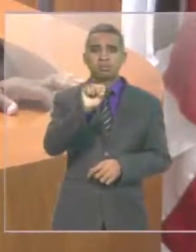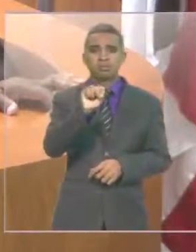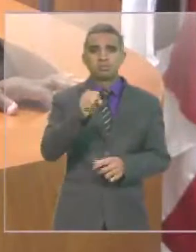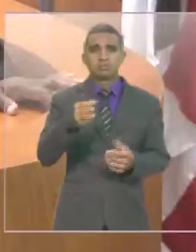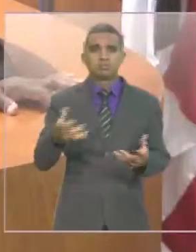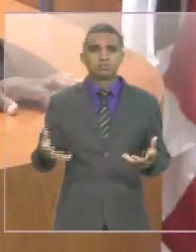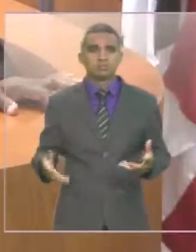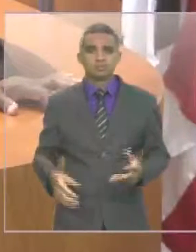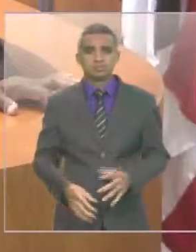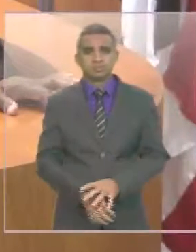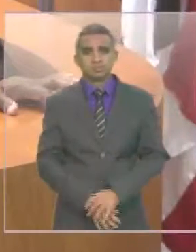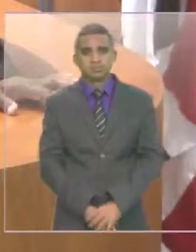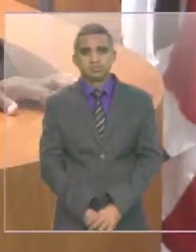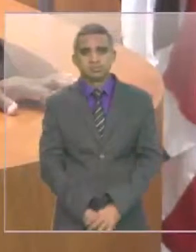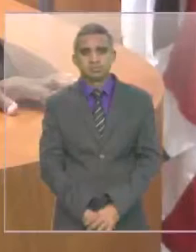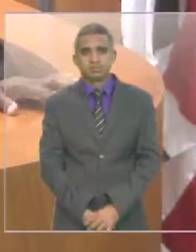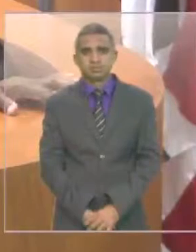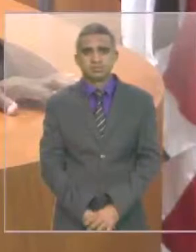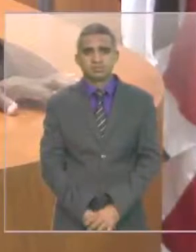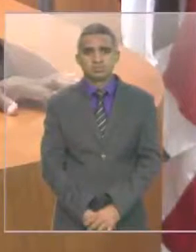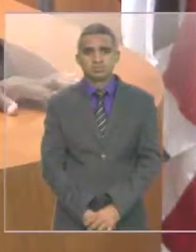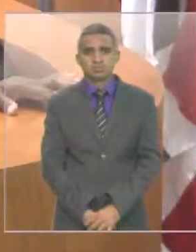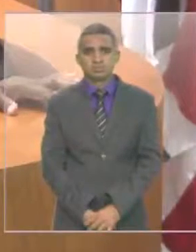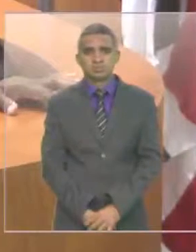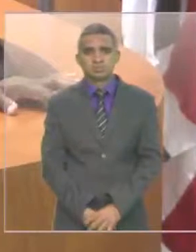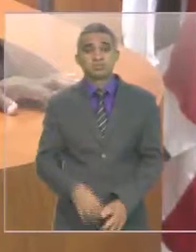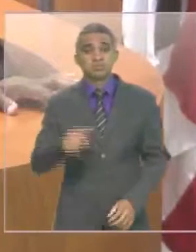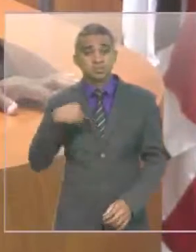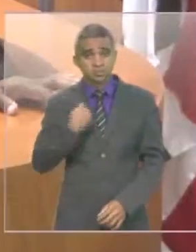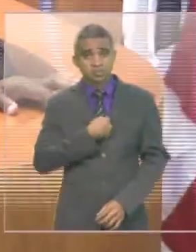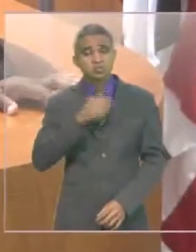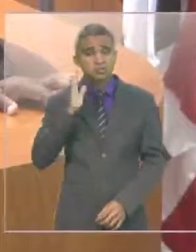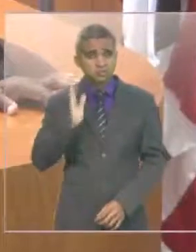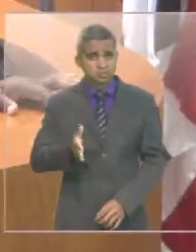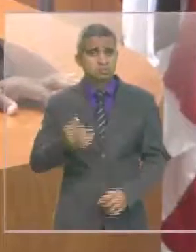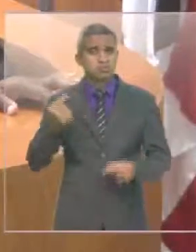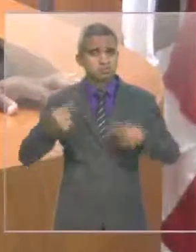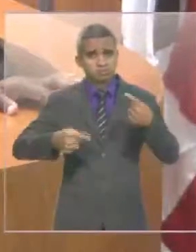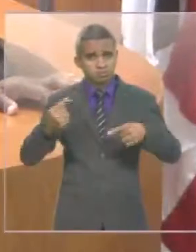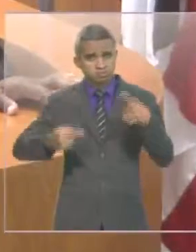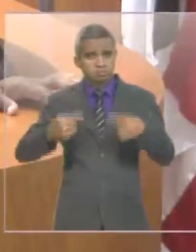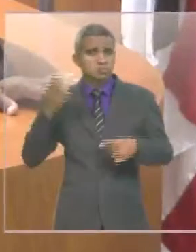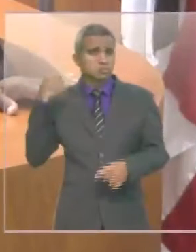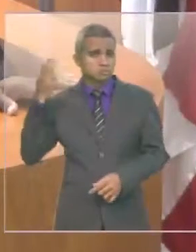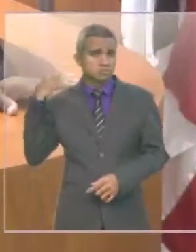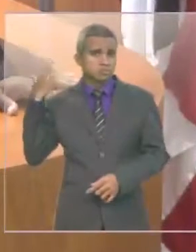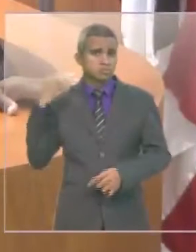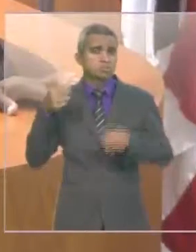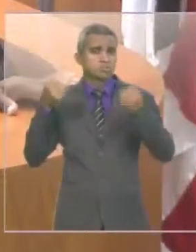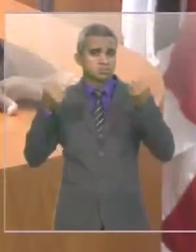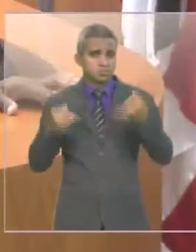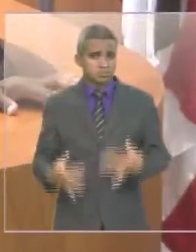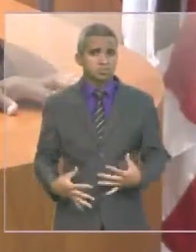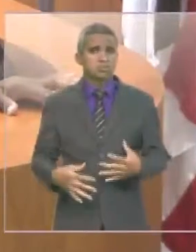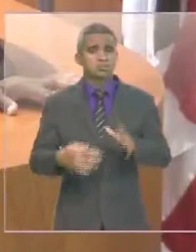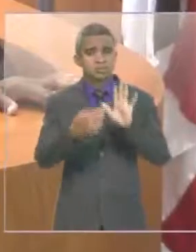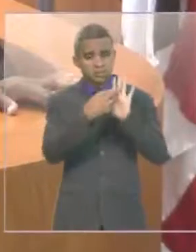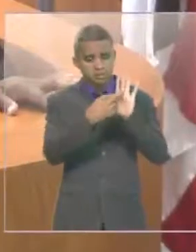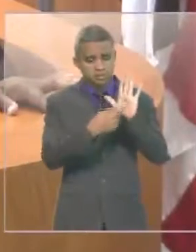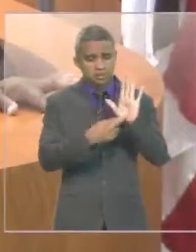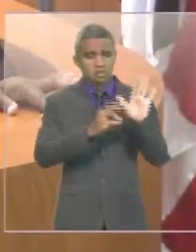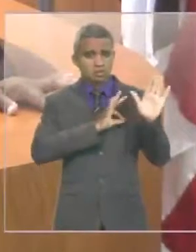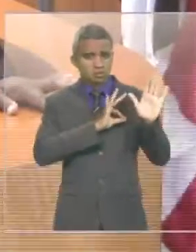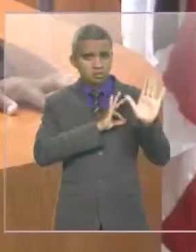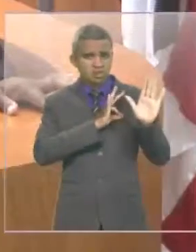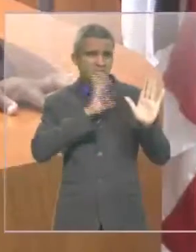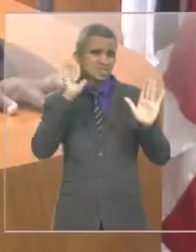nós já foi debatemos aqui anteriormente algumas vezes dizendo que nosso regulamento e arcaico é duro que o